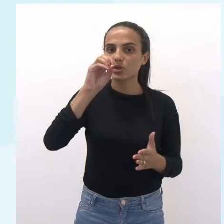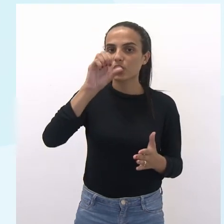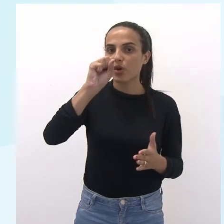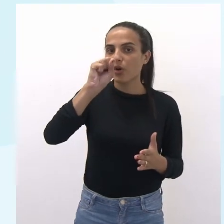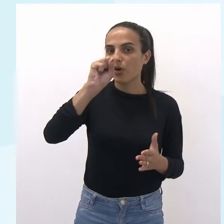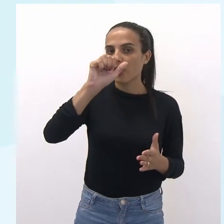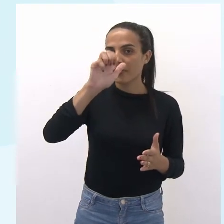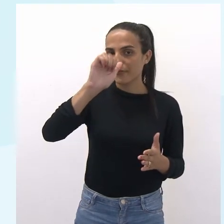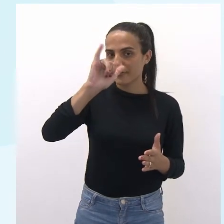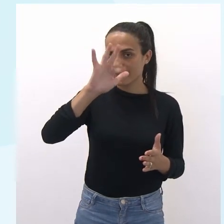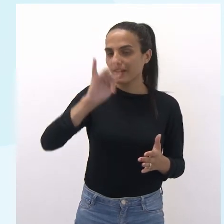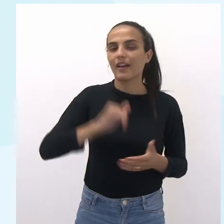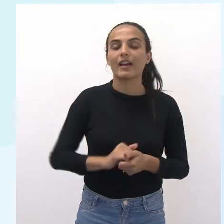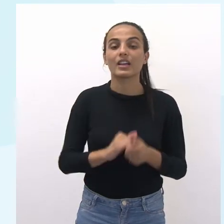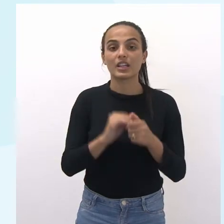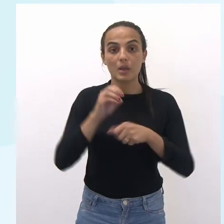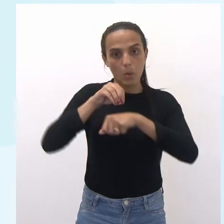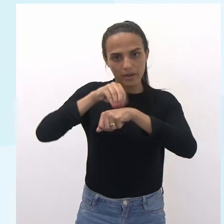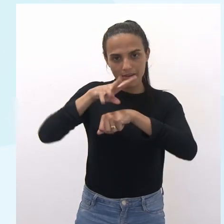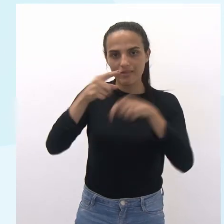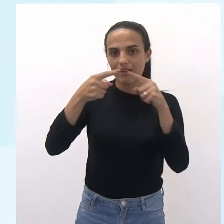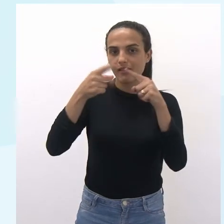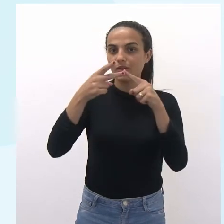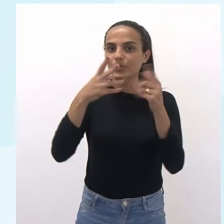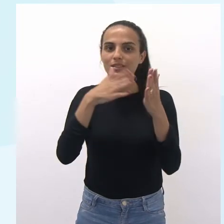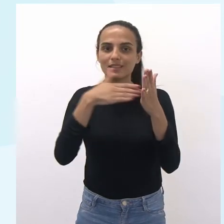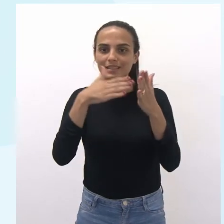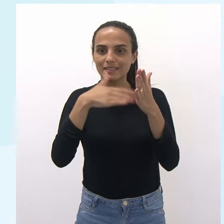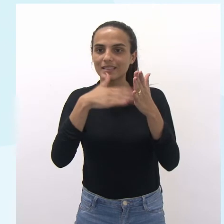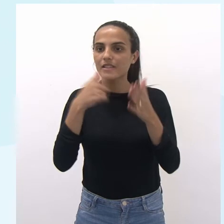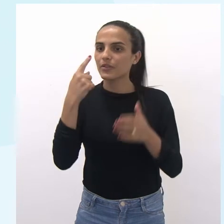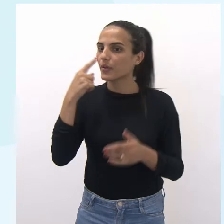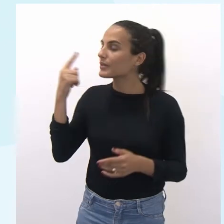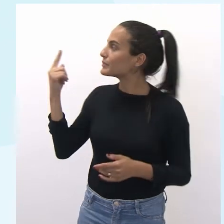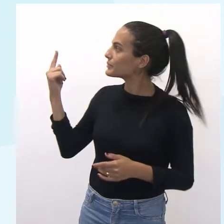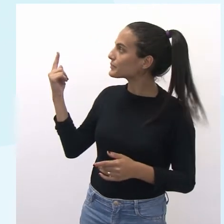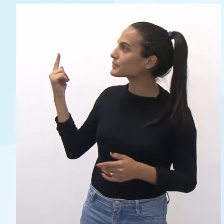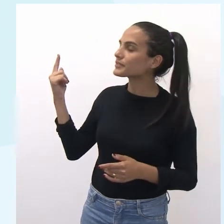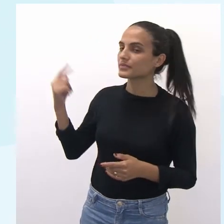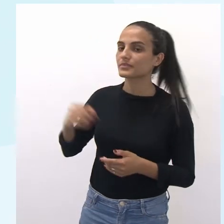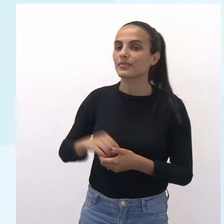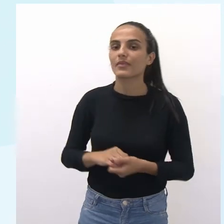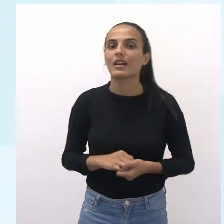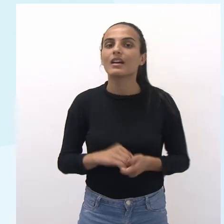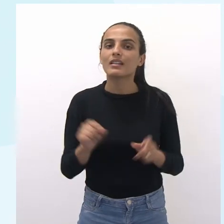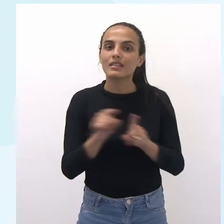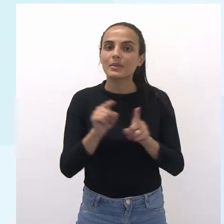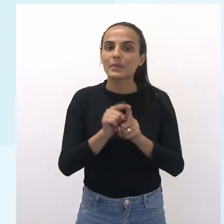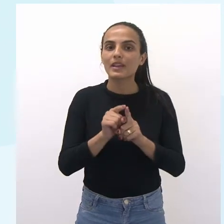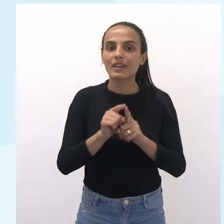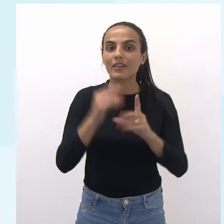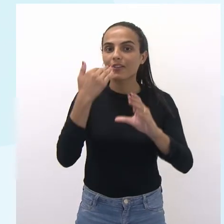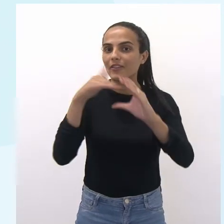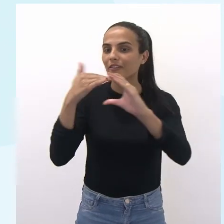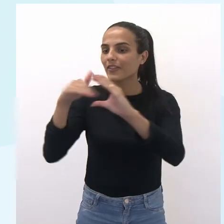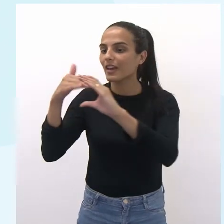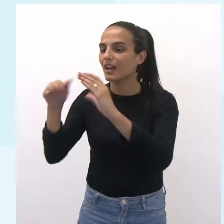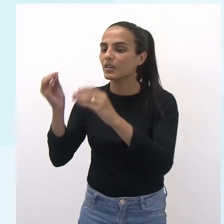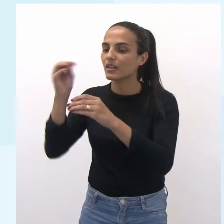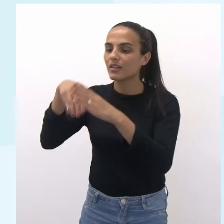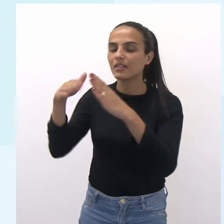do acesso aos vídeos? Neste caso, é um acervo enviado em DVD para as unidades